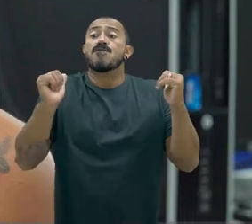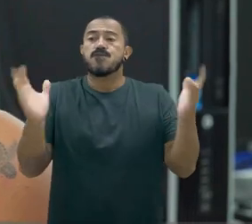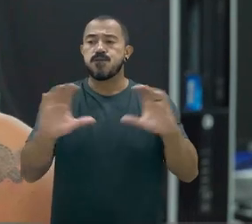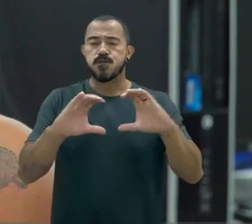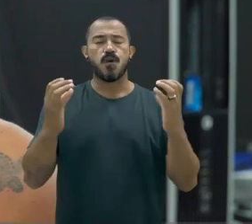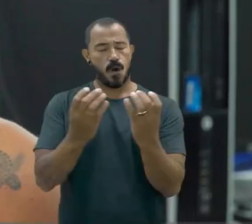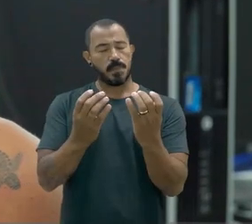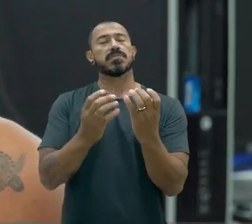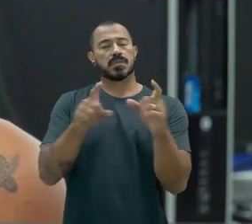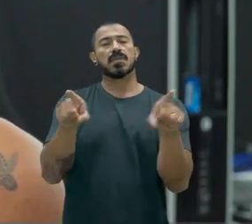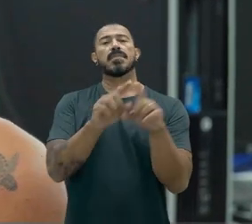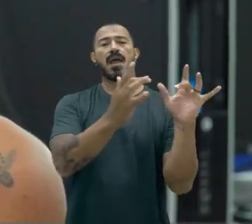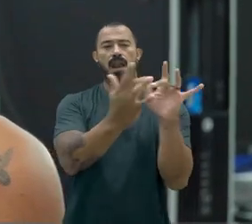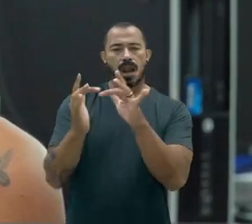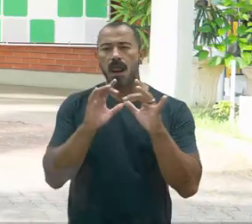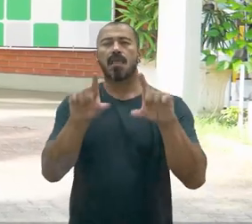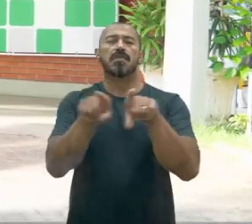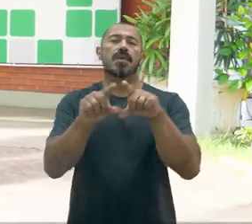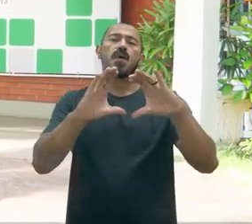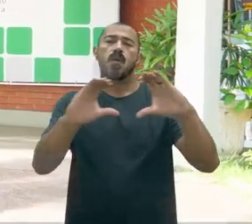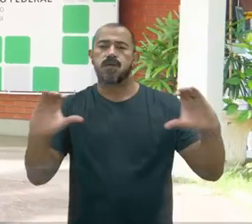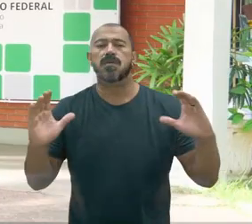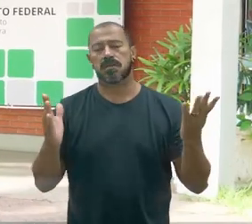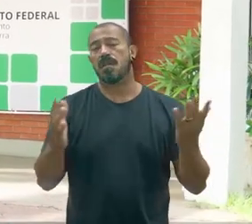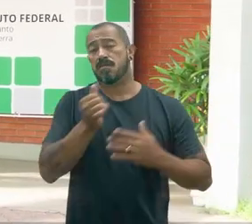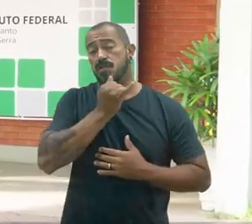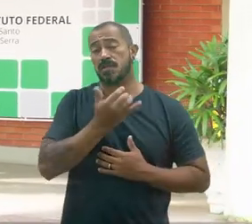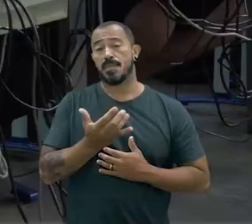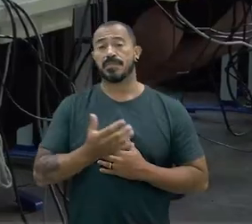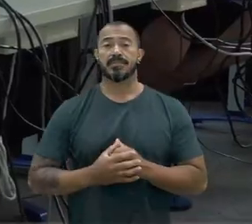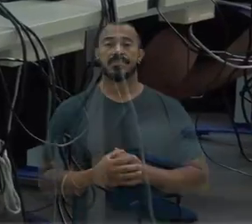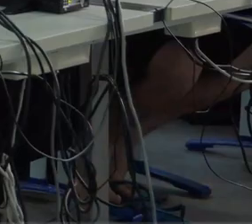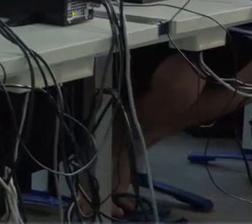entre ou que a comunidade externa se sinta mais confortável, por exemplo.